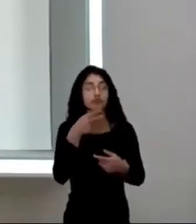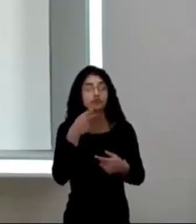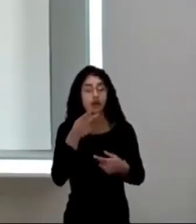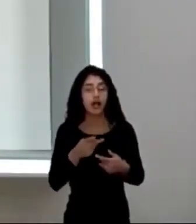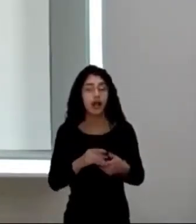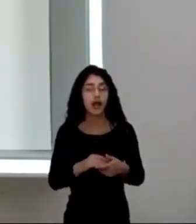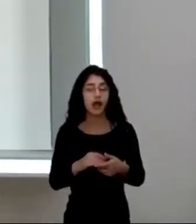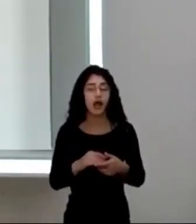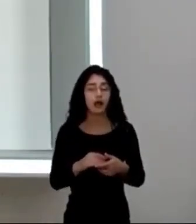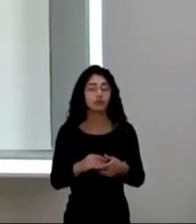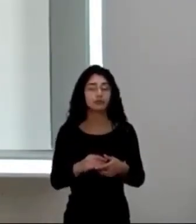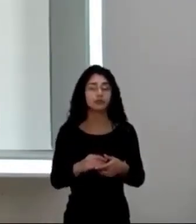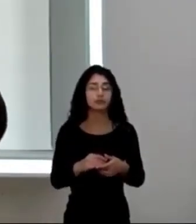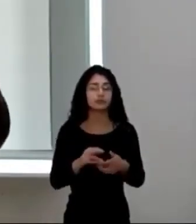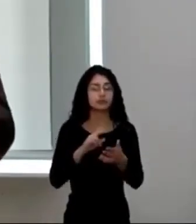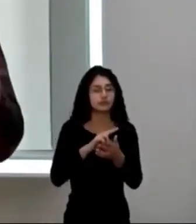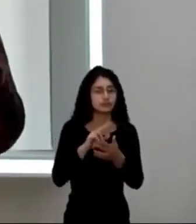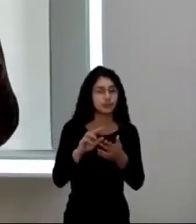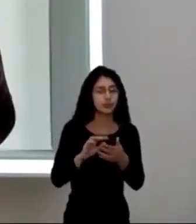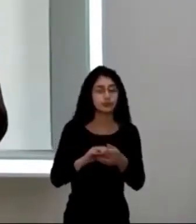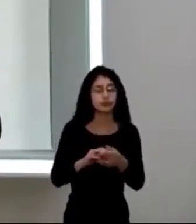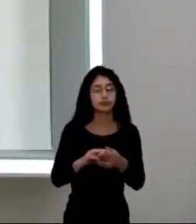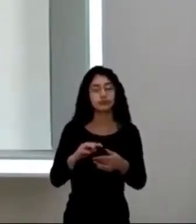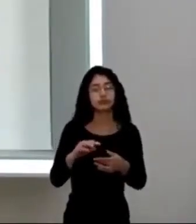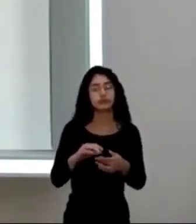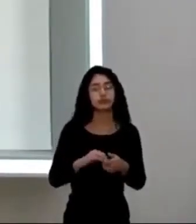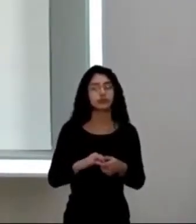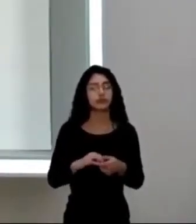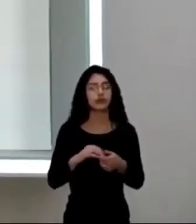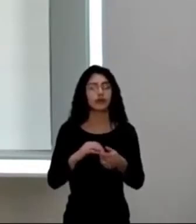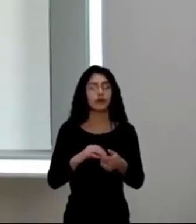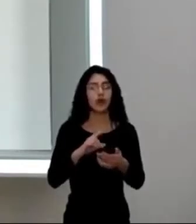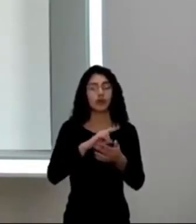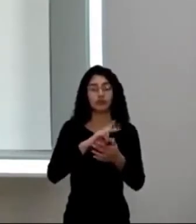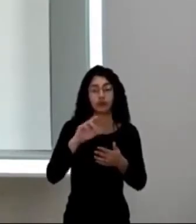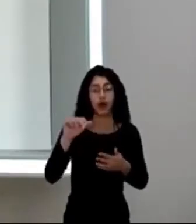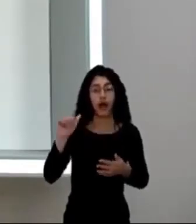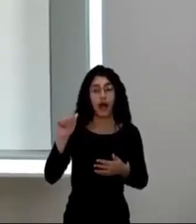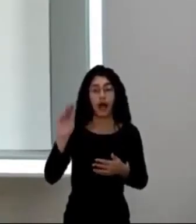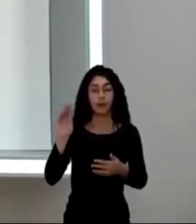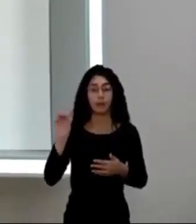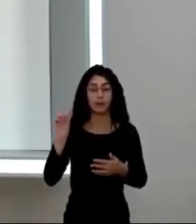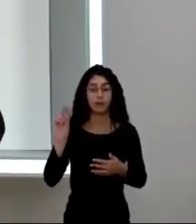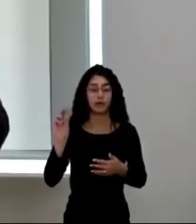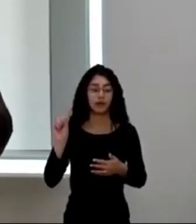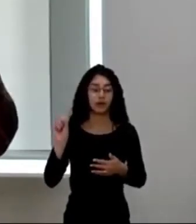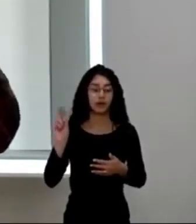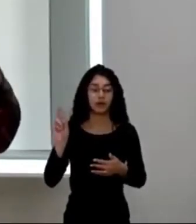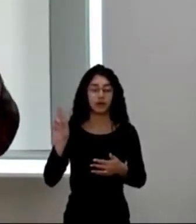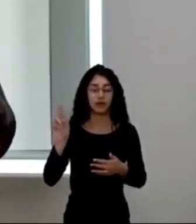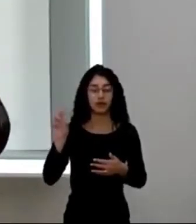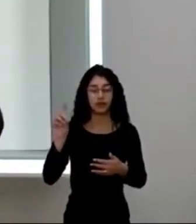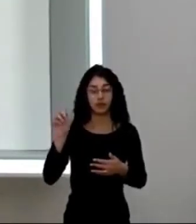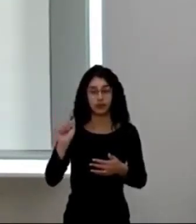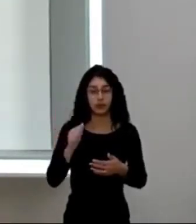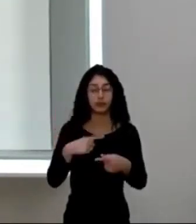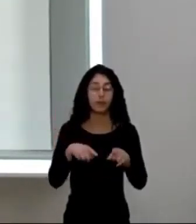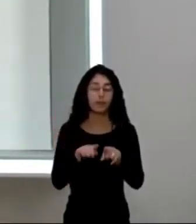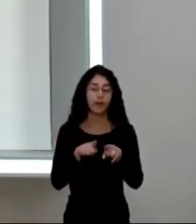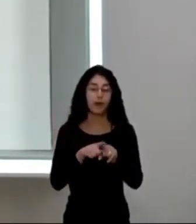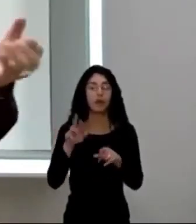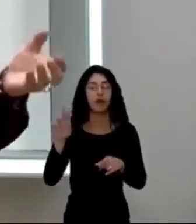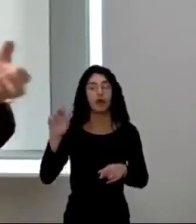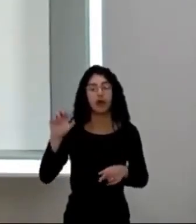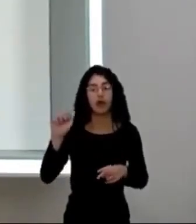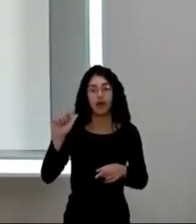aquela lembradinha, nós temos aí o teatro de protesto, o teatro do absurdo, nós temos o teatro realista, né, a